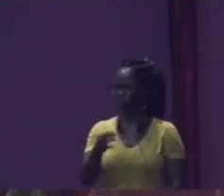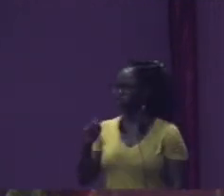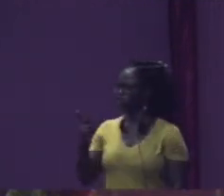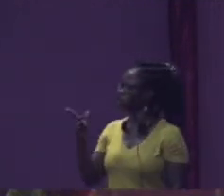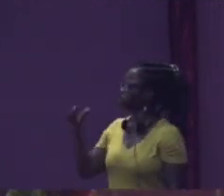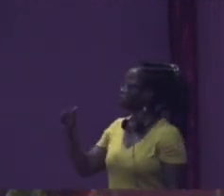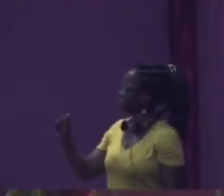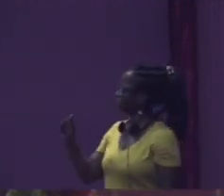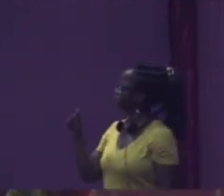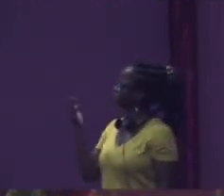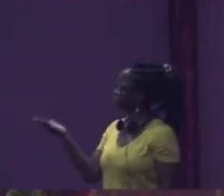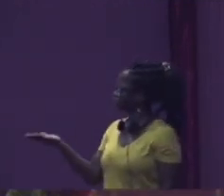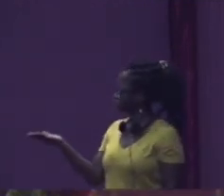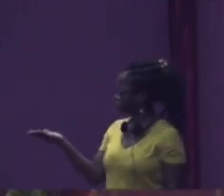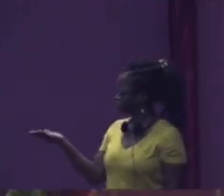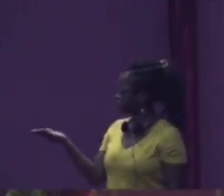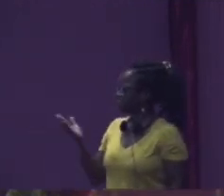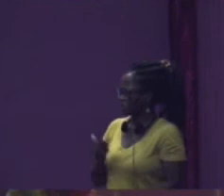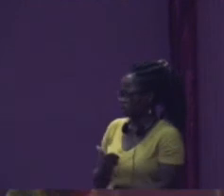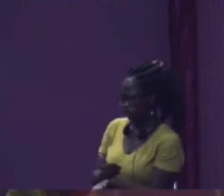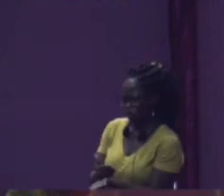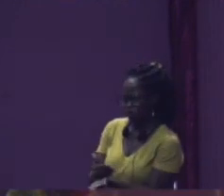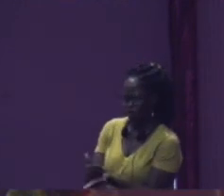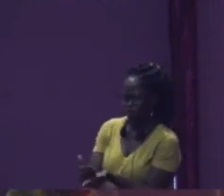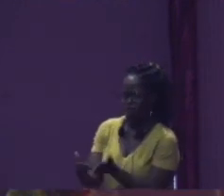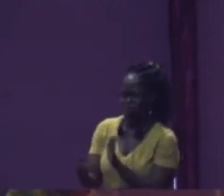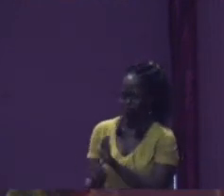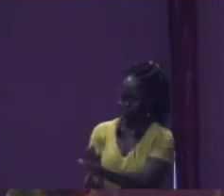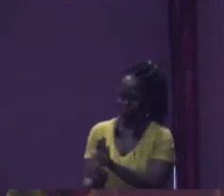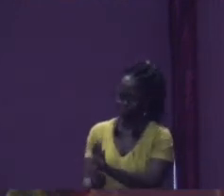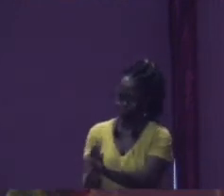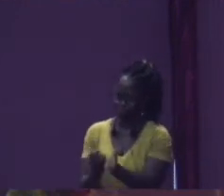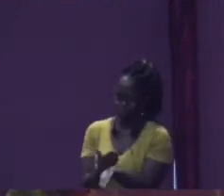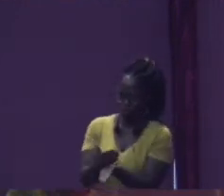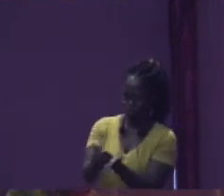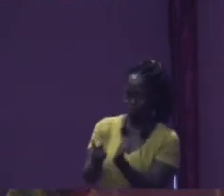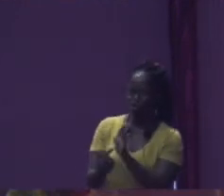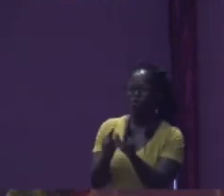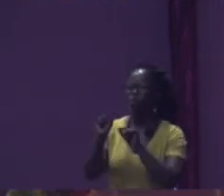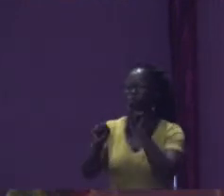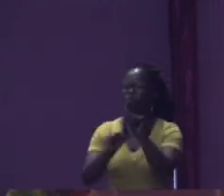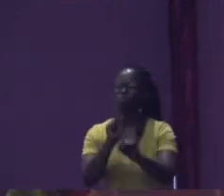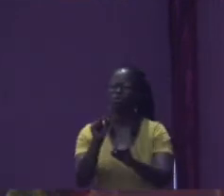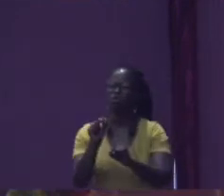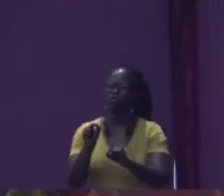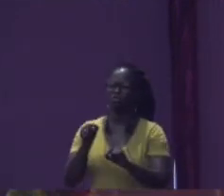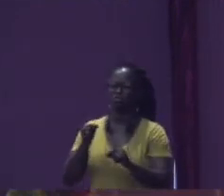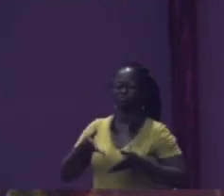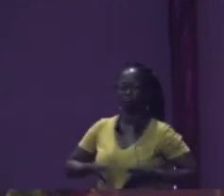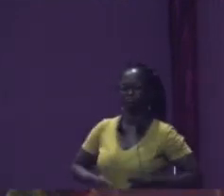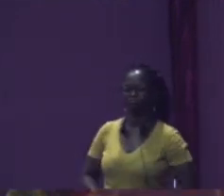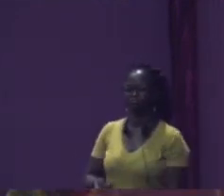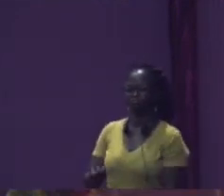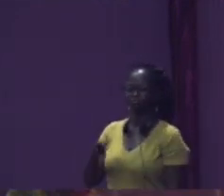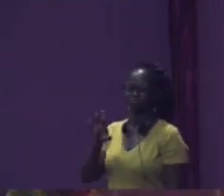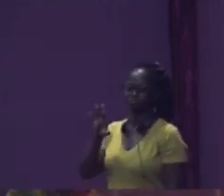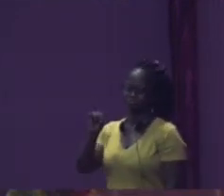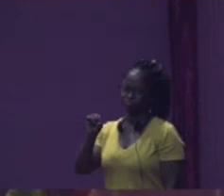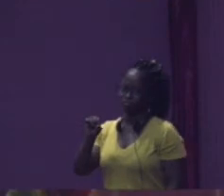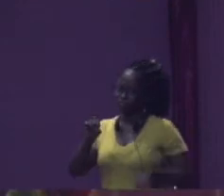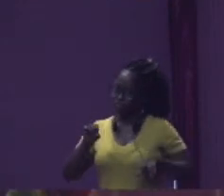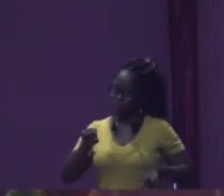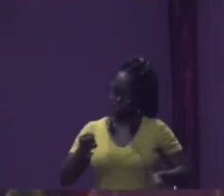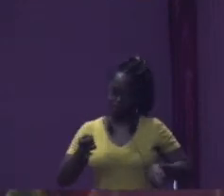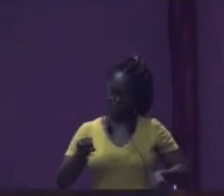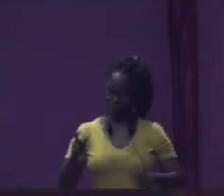Sheila, quando você começa a sua apresentação falando o que é o parto, o que não é o